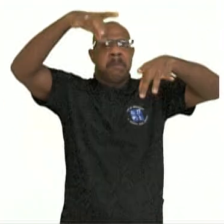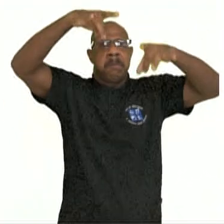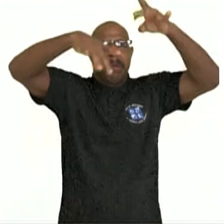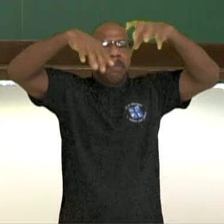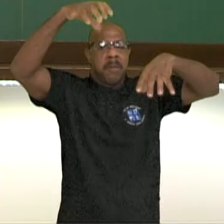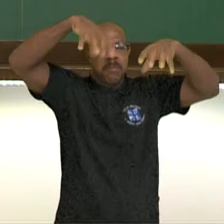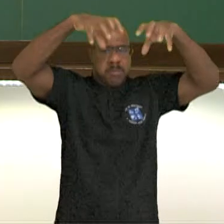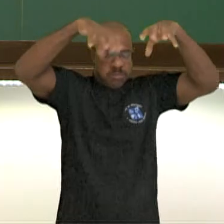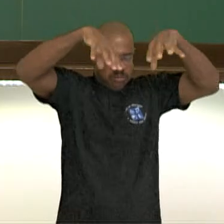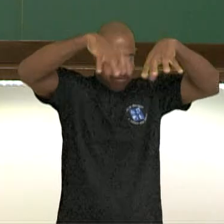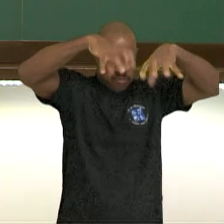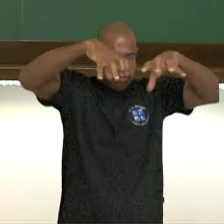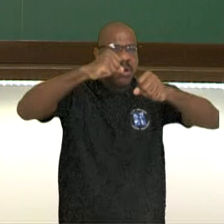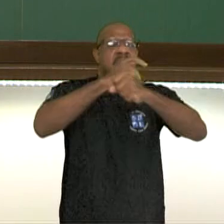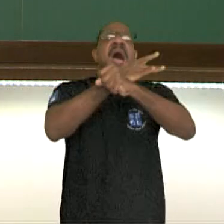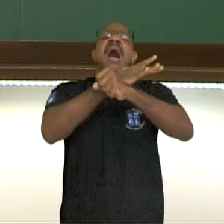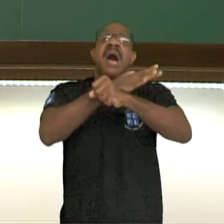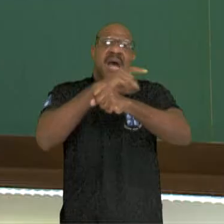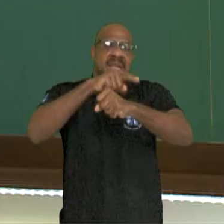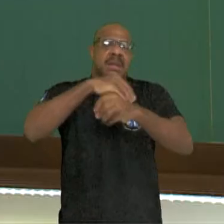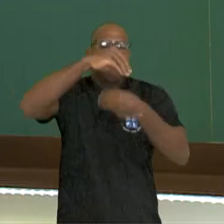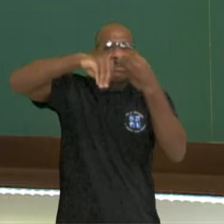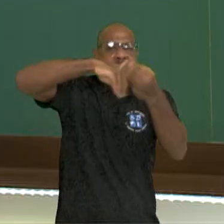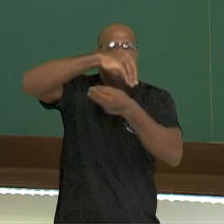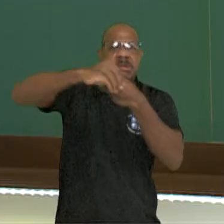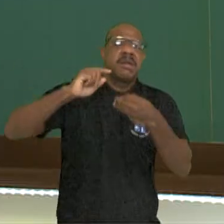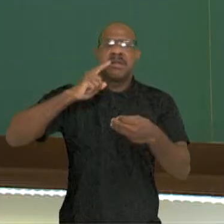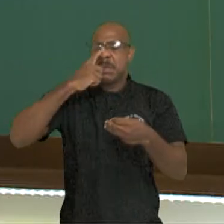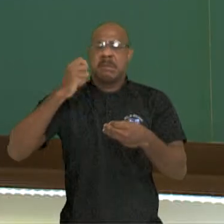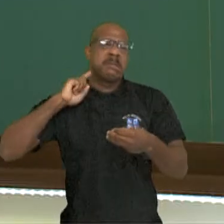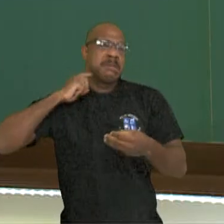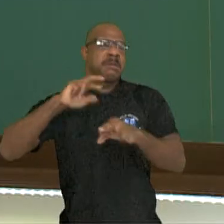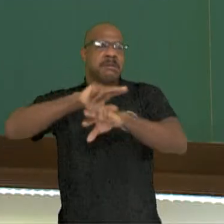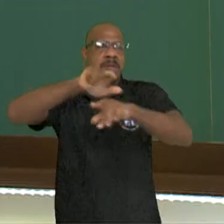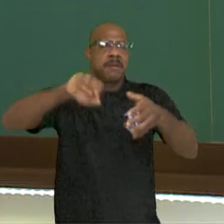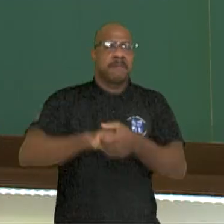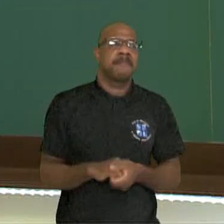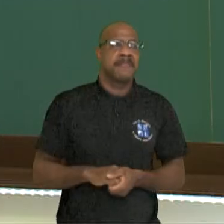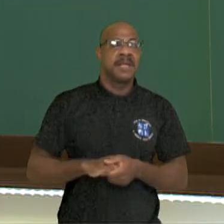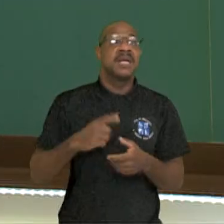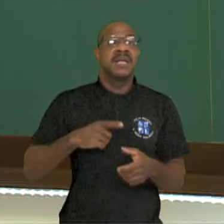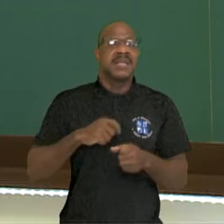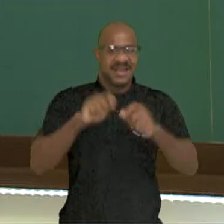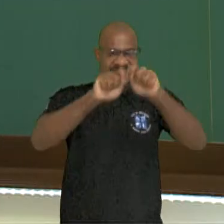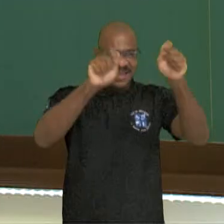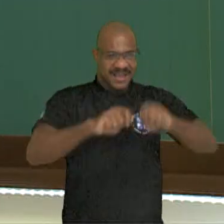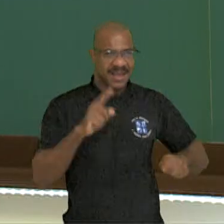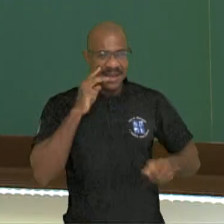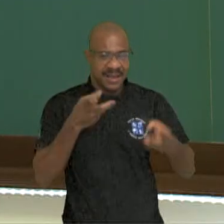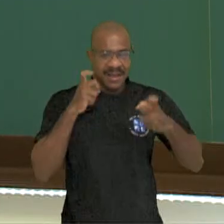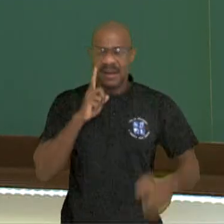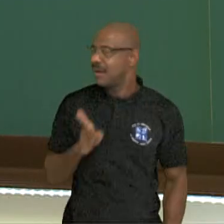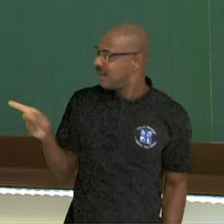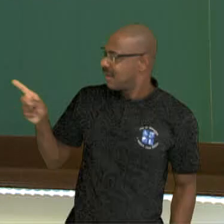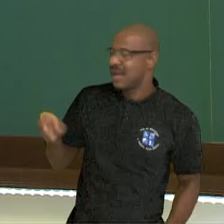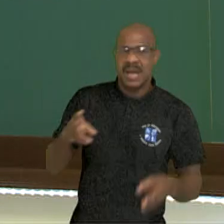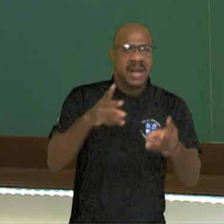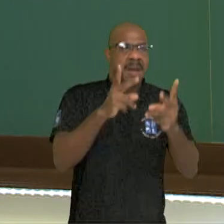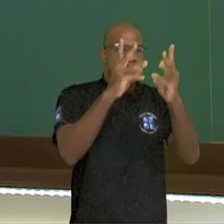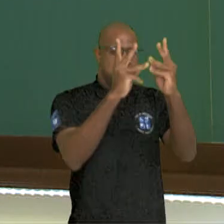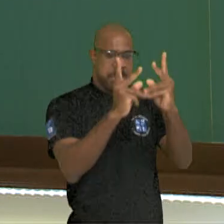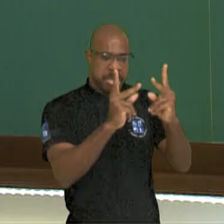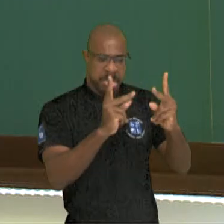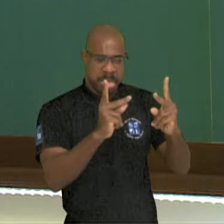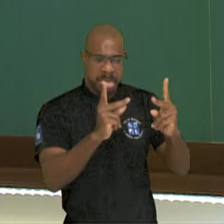a precipitação. E quando ocorre a precipitação, nós temos um desgaste acelerado nas superfícies terrestres e